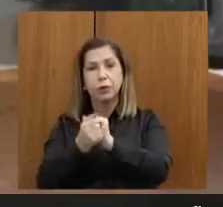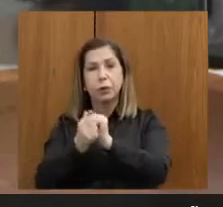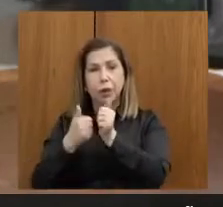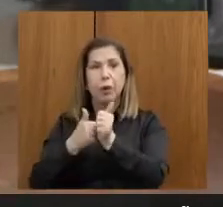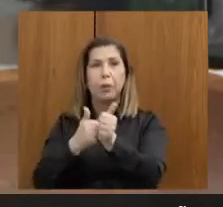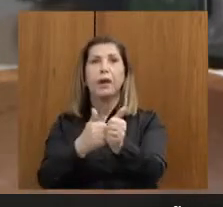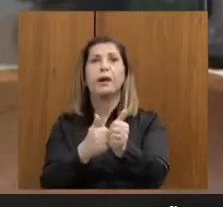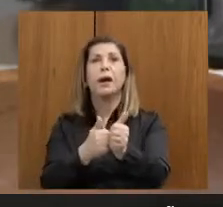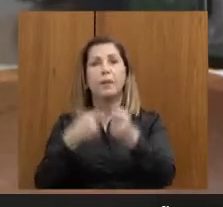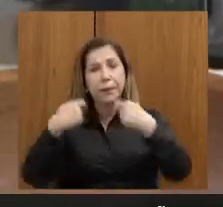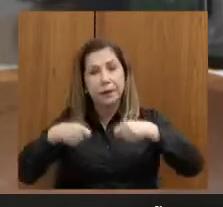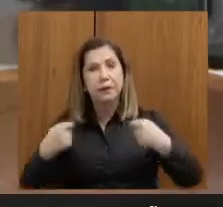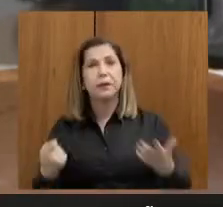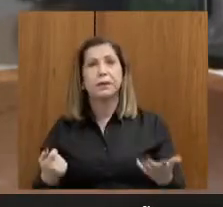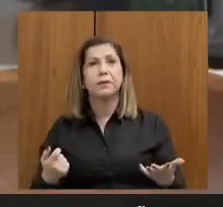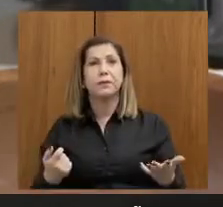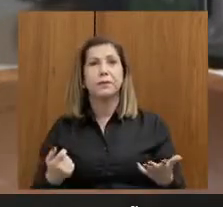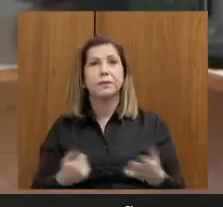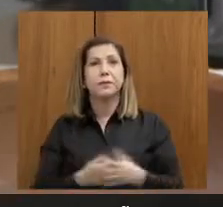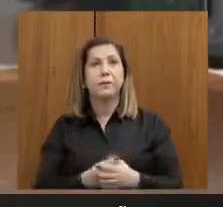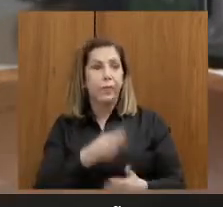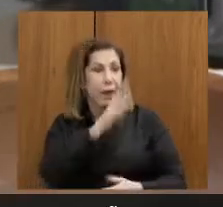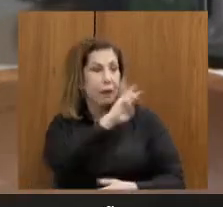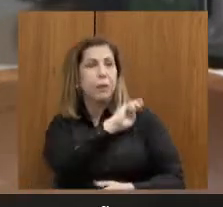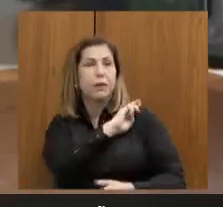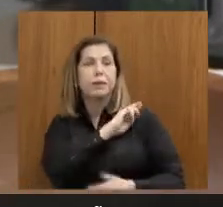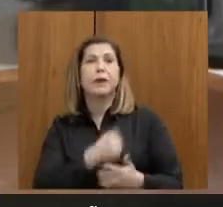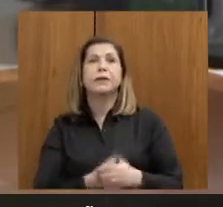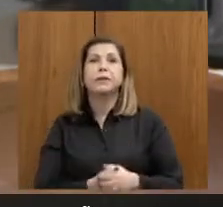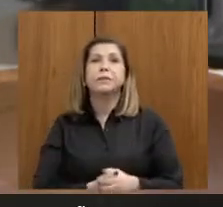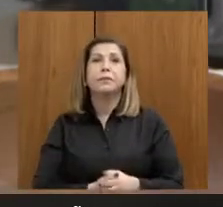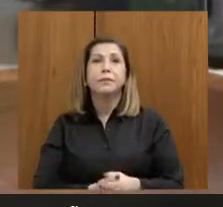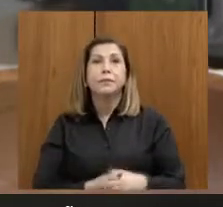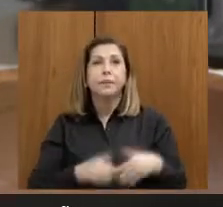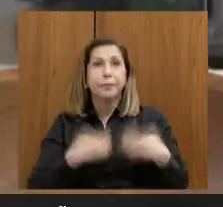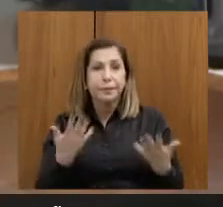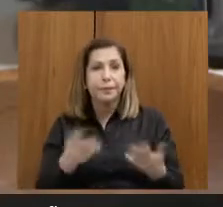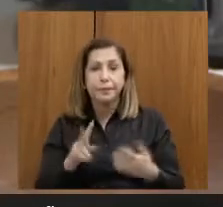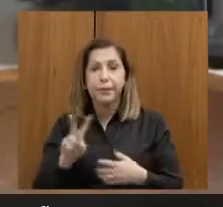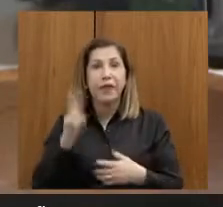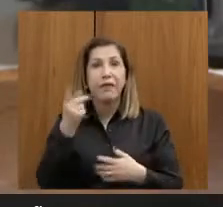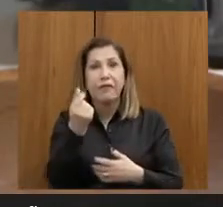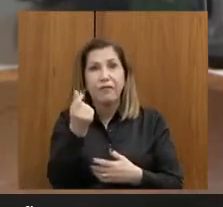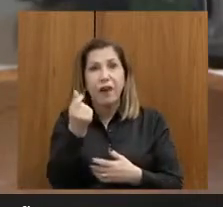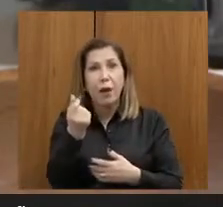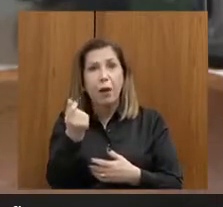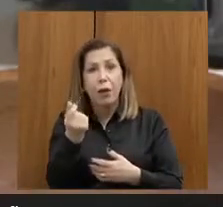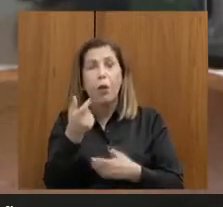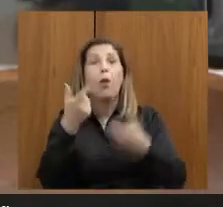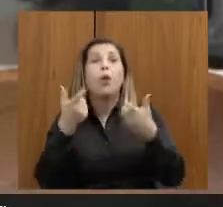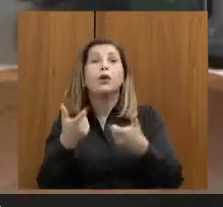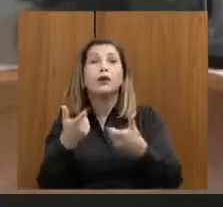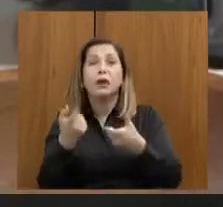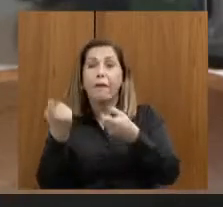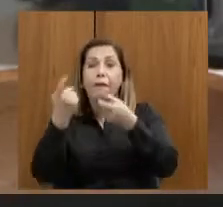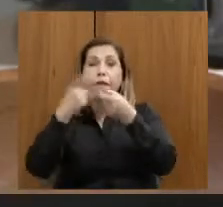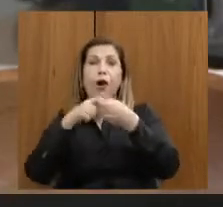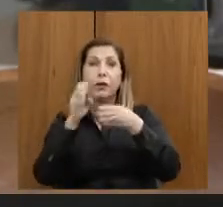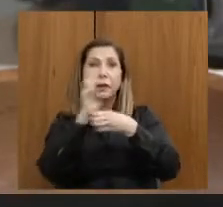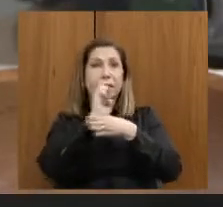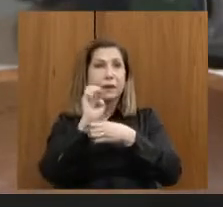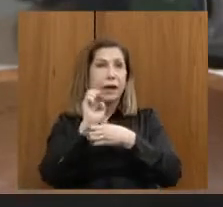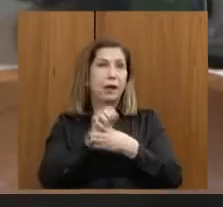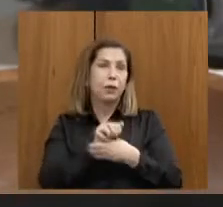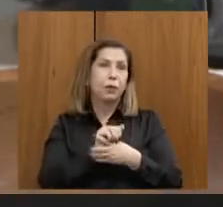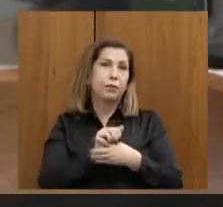acompanhamento bom E com isso a gente sabe que esse valor é retornado para o estado e será